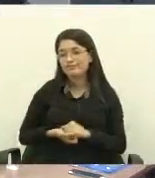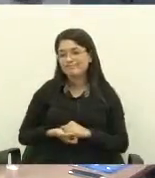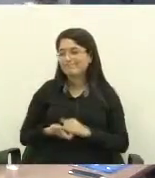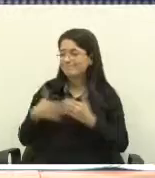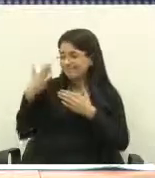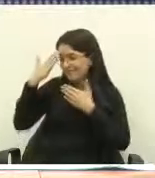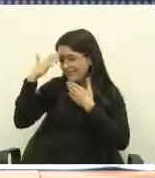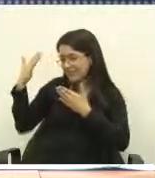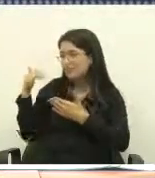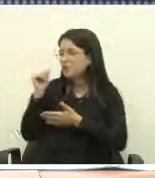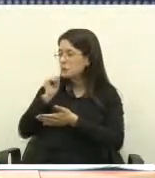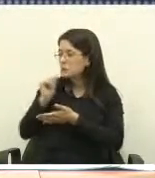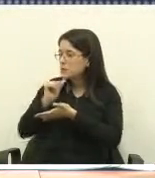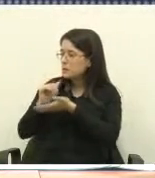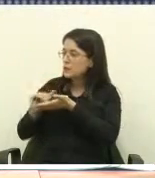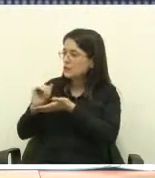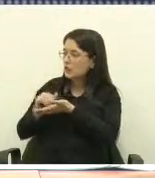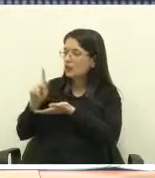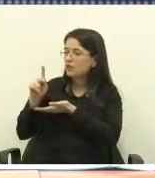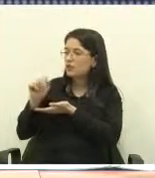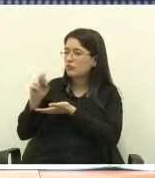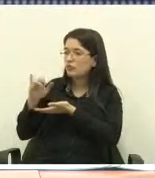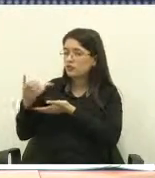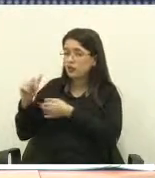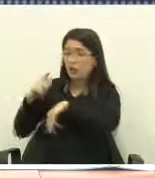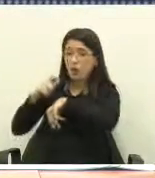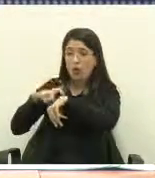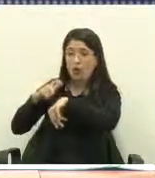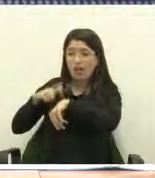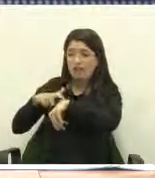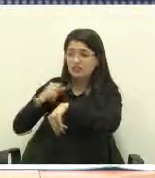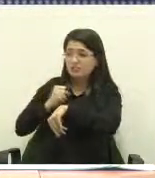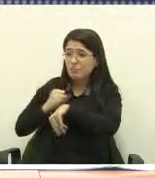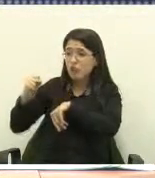Agradeço à secretária Patrícia, considerando que nós estouramos o horário,